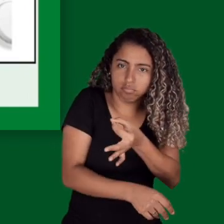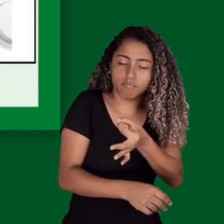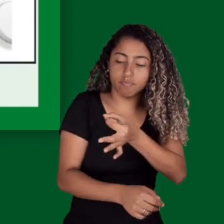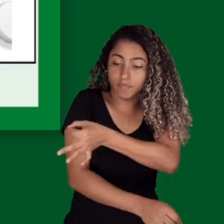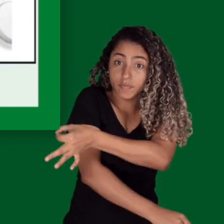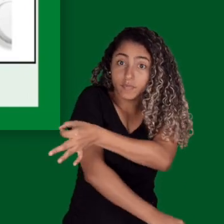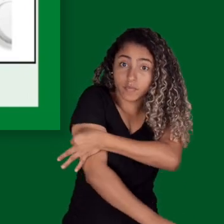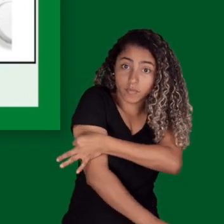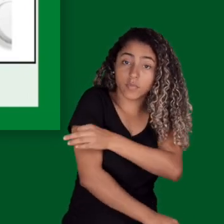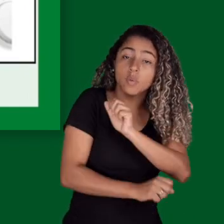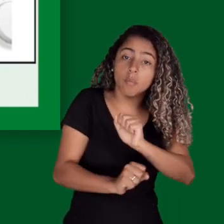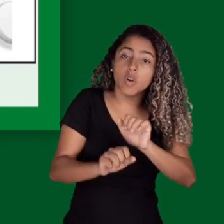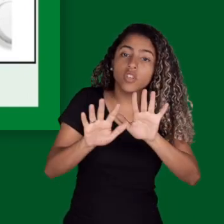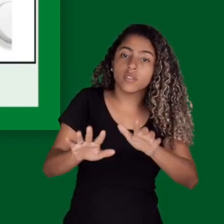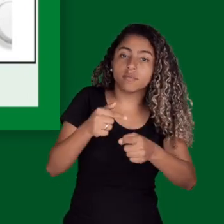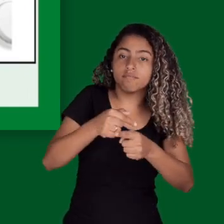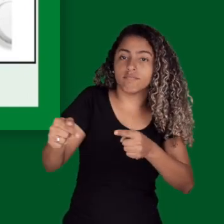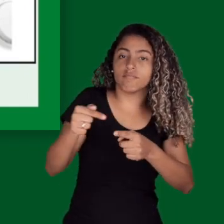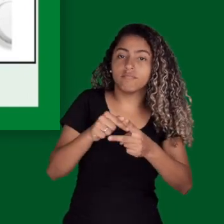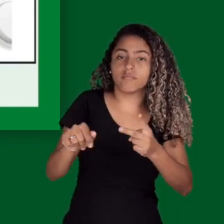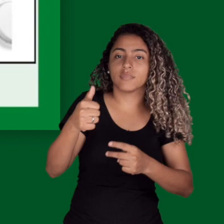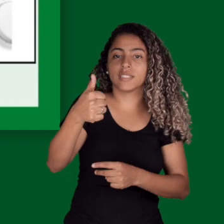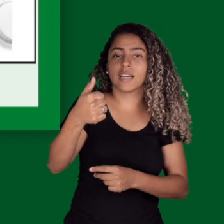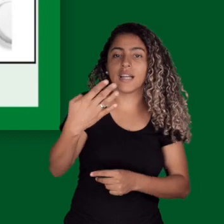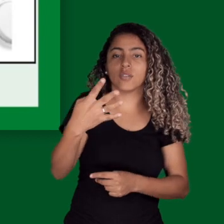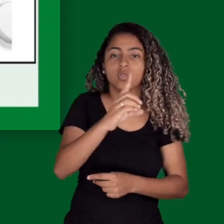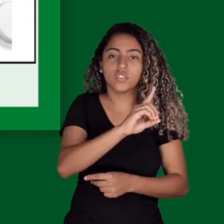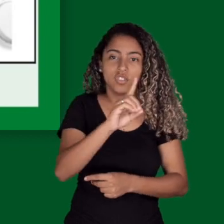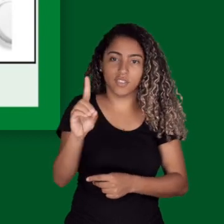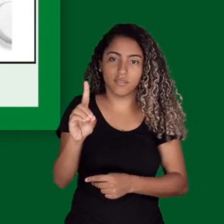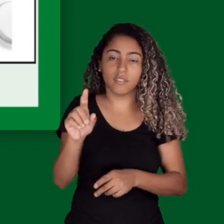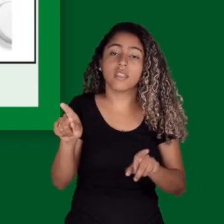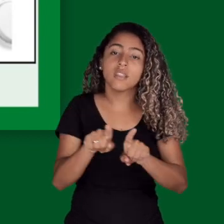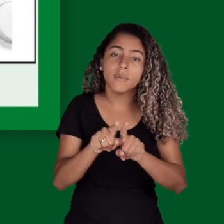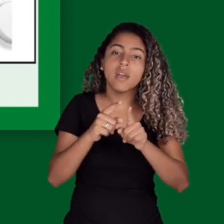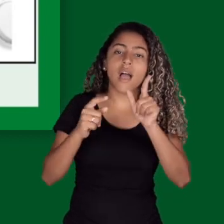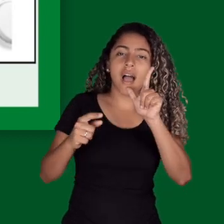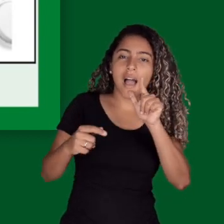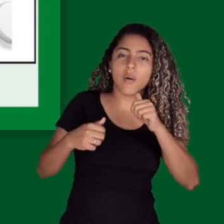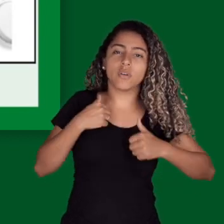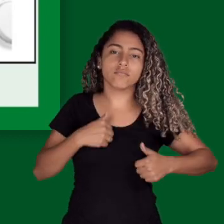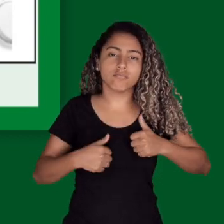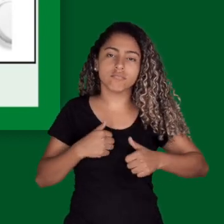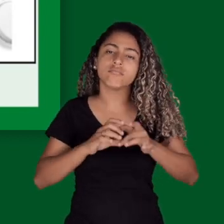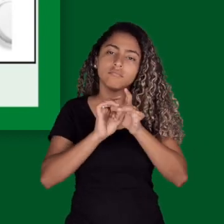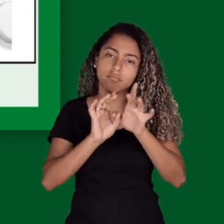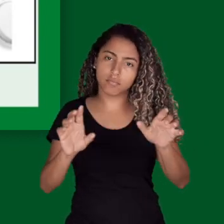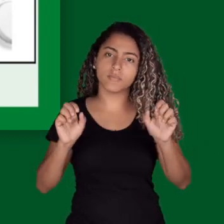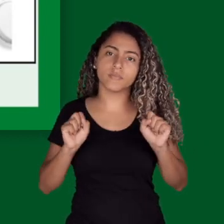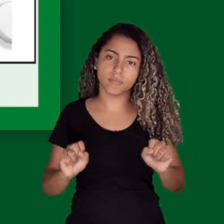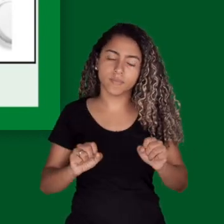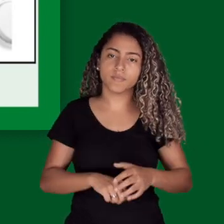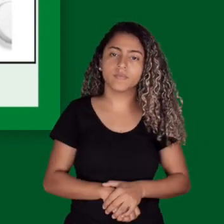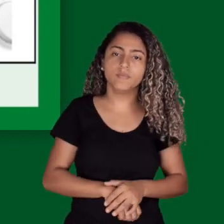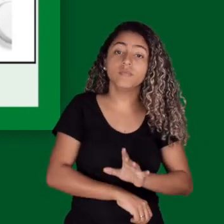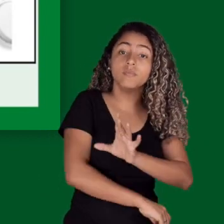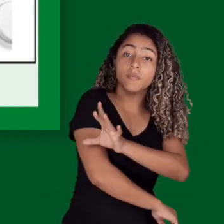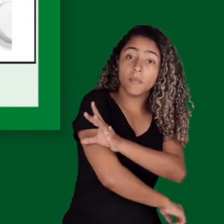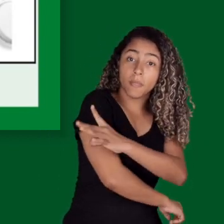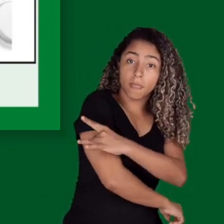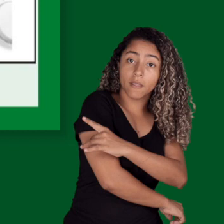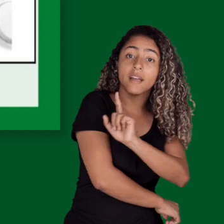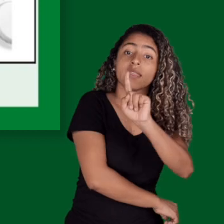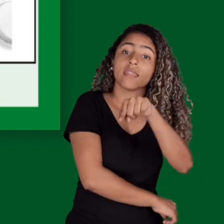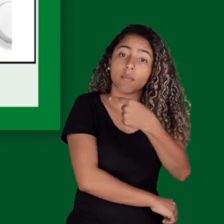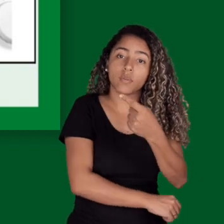moeda. Ele dura 14 dias, ele é à prova d'água, e ele vai ser lido através de dois